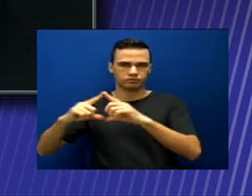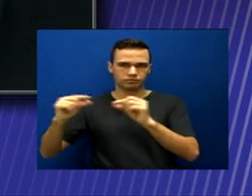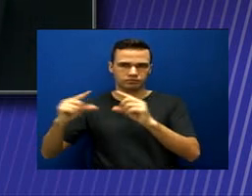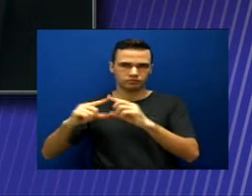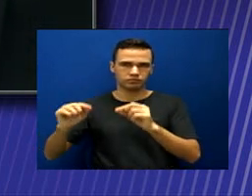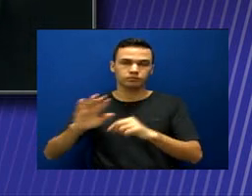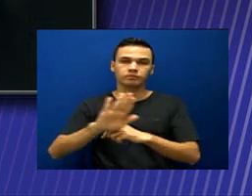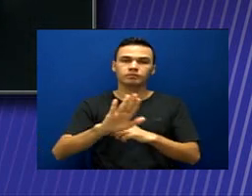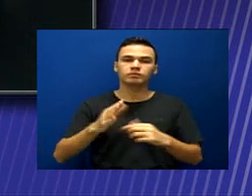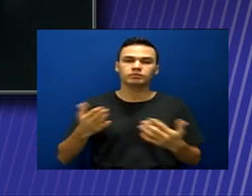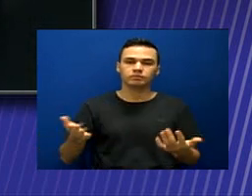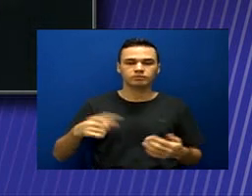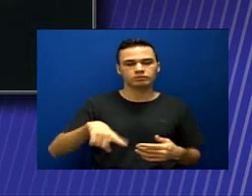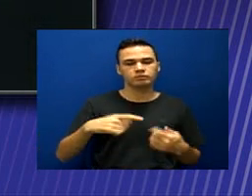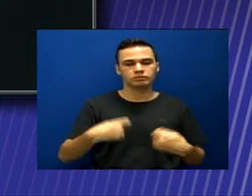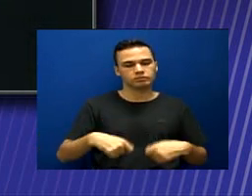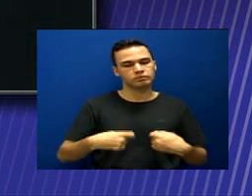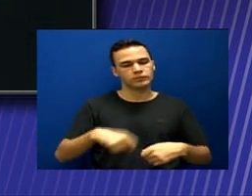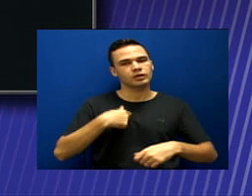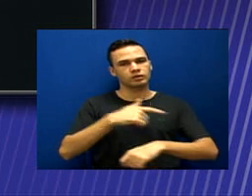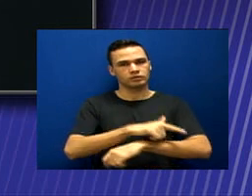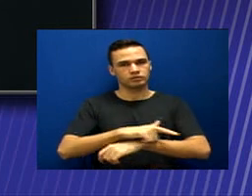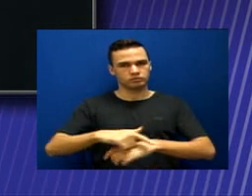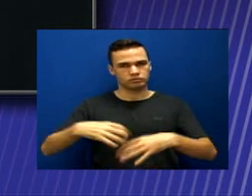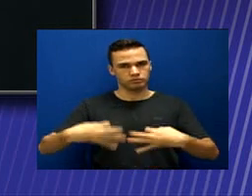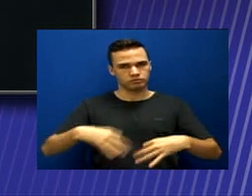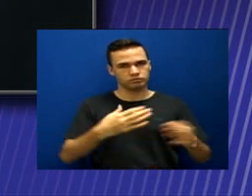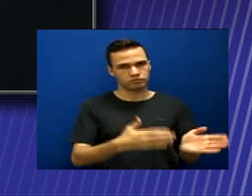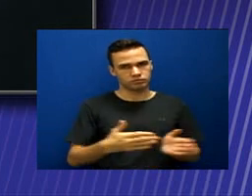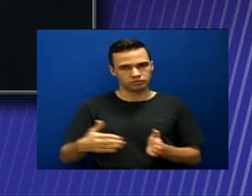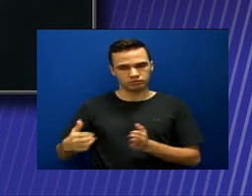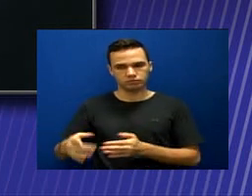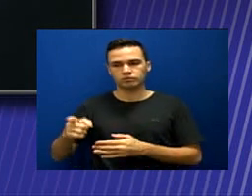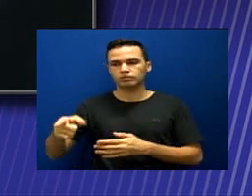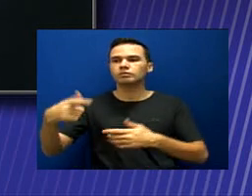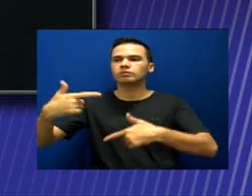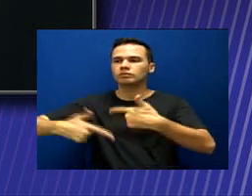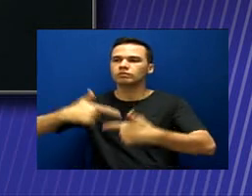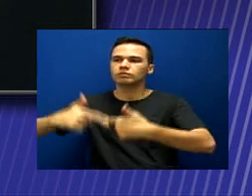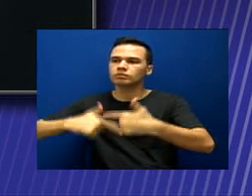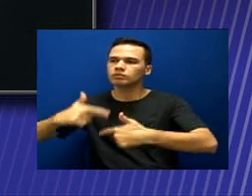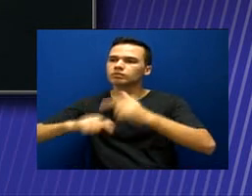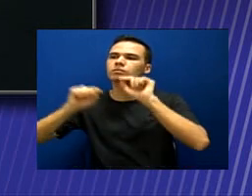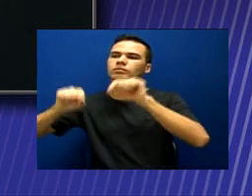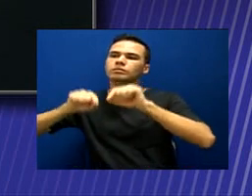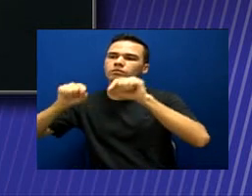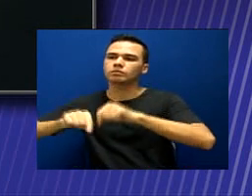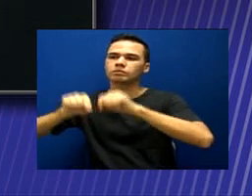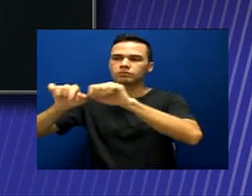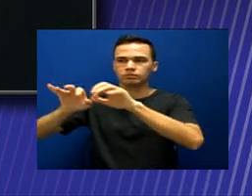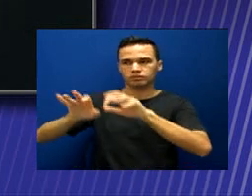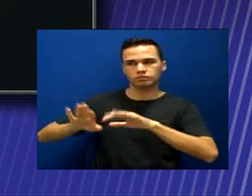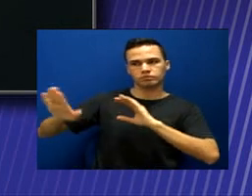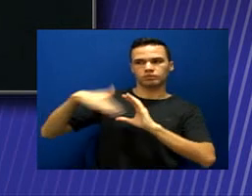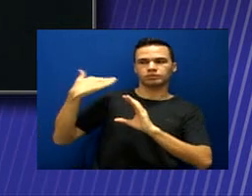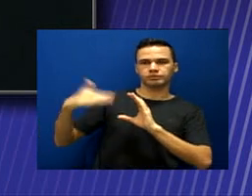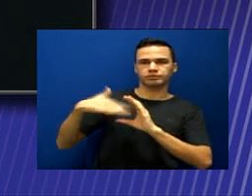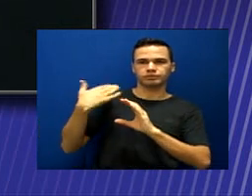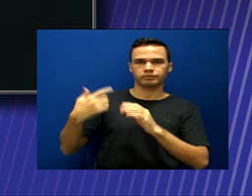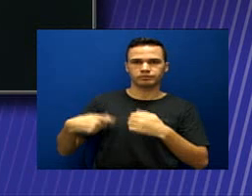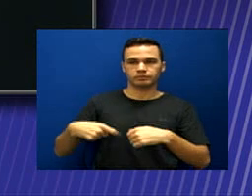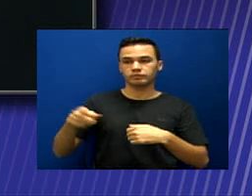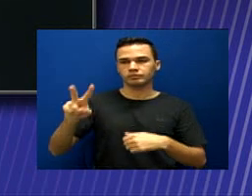Agora, nós temos que ser prudentes com relação a isso. Sim. Viu? Tem que mostrar produtividade. Eu achei interessante a emenda que o vereador Hélio